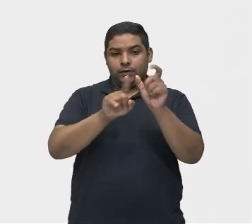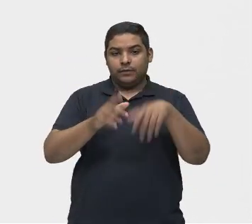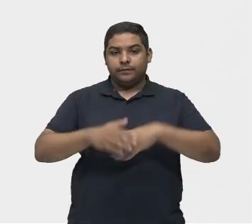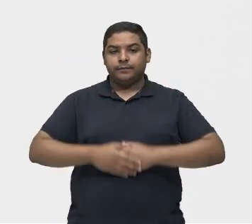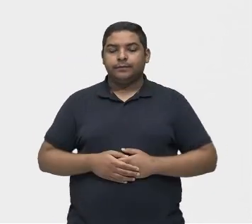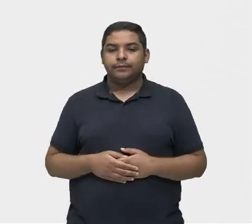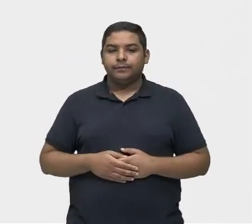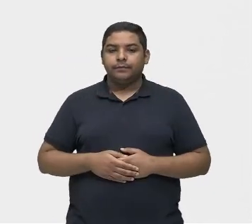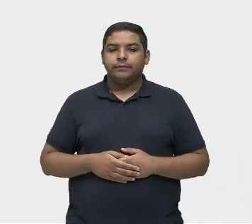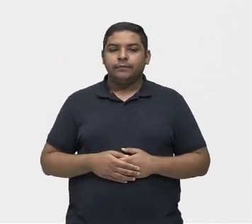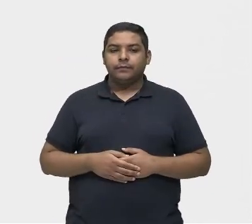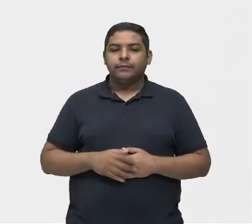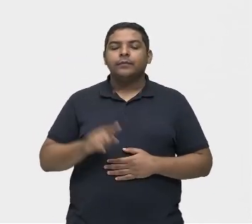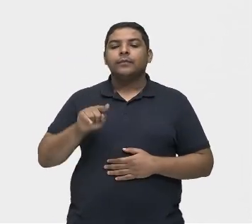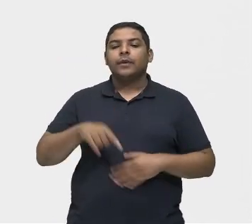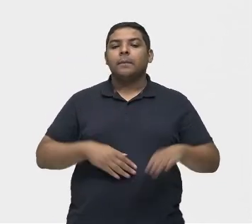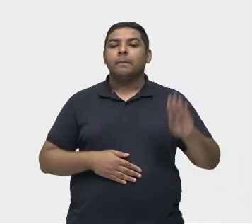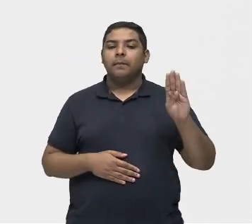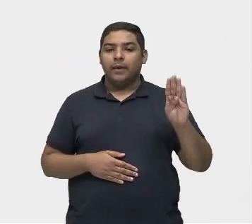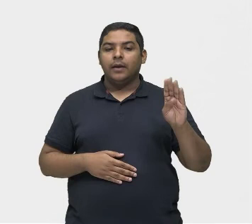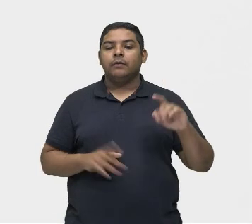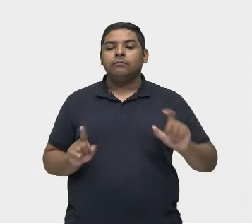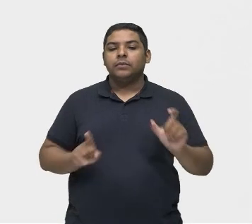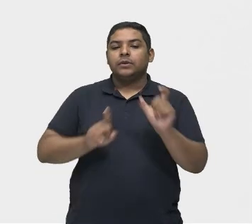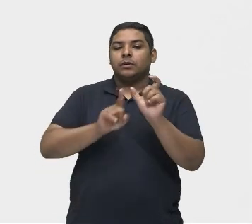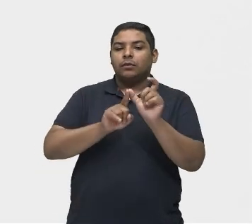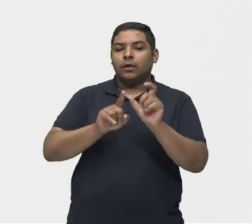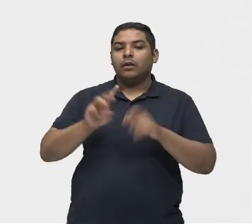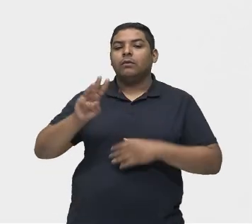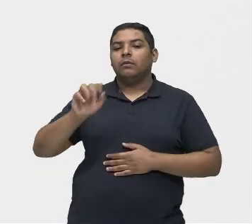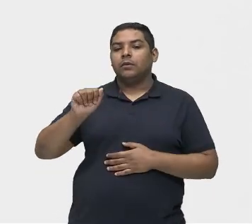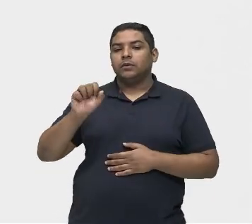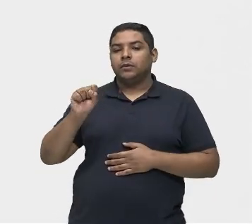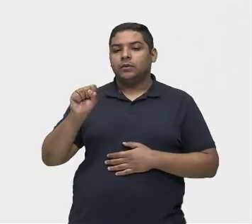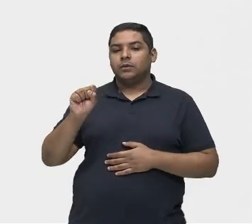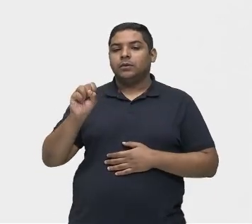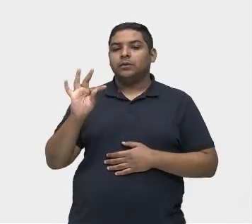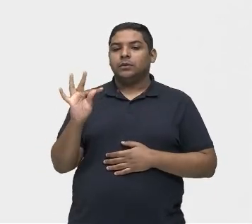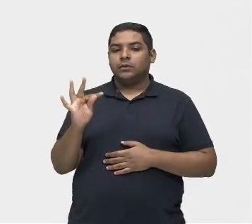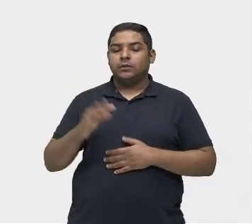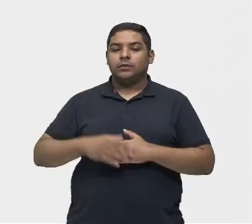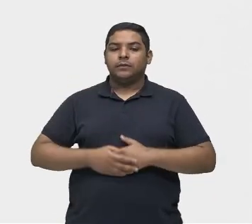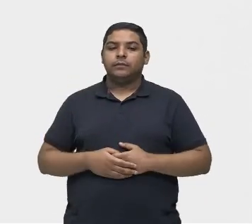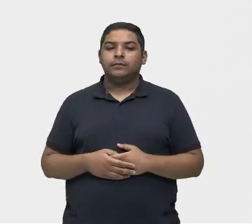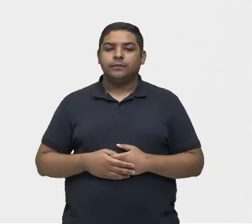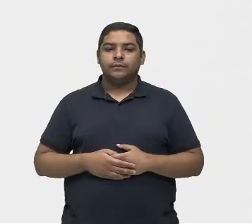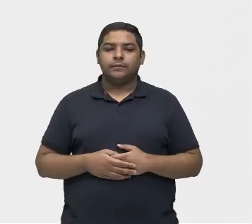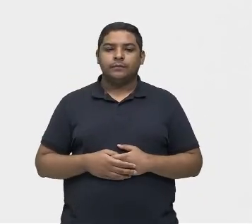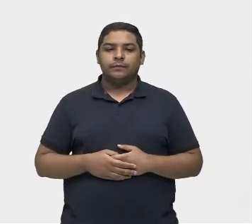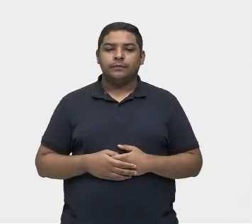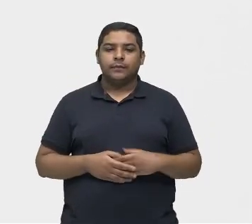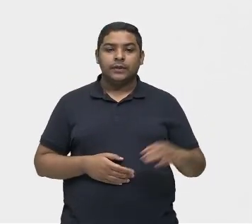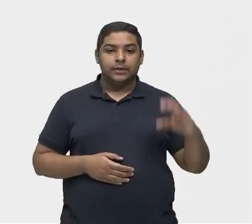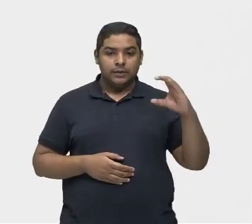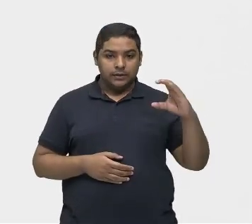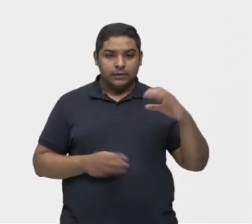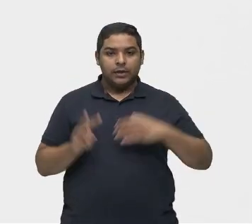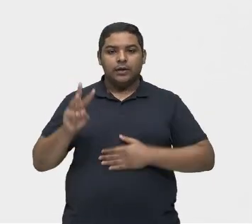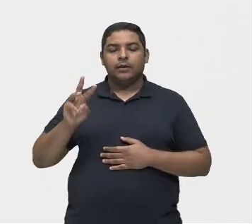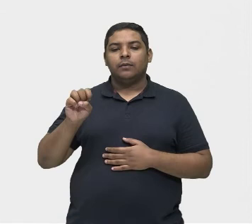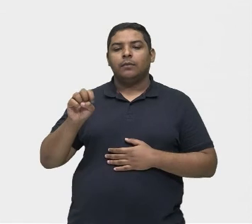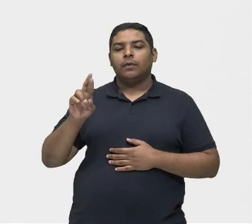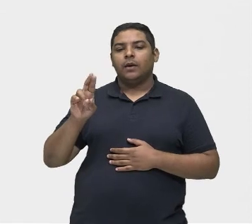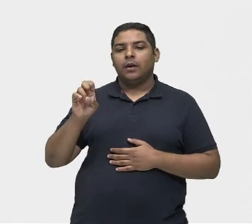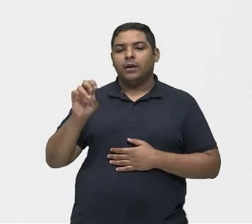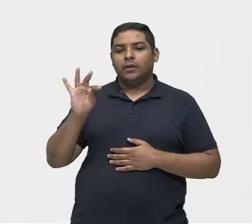aqui, sujeito no singular, wasn't. My parents, então, plural, né? O sujeito aqui no plural, então,